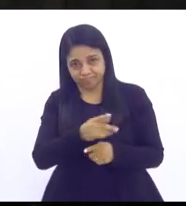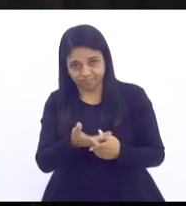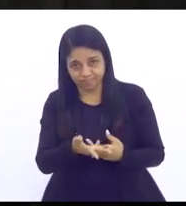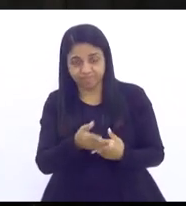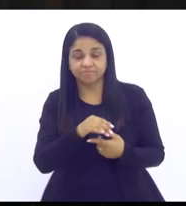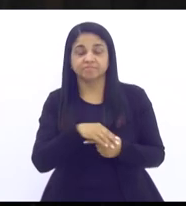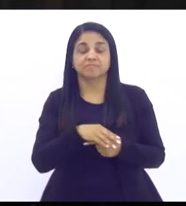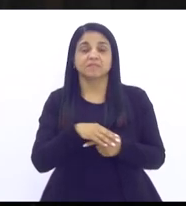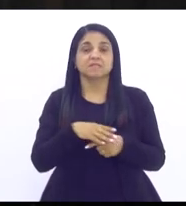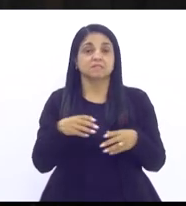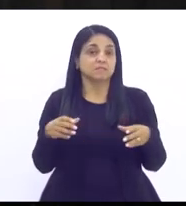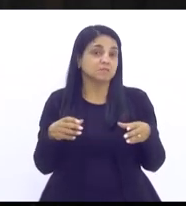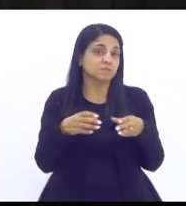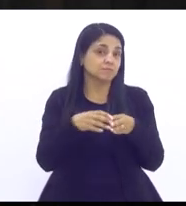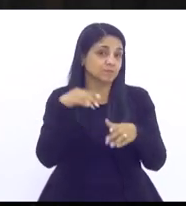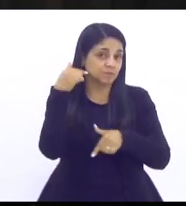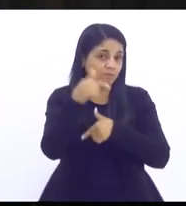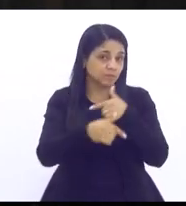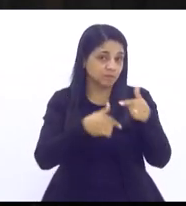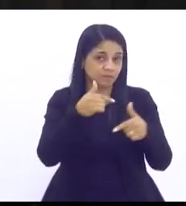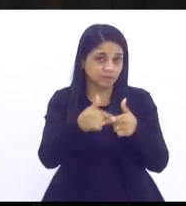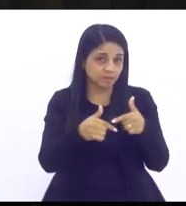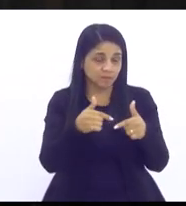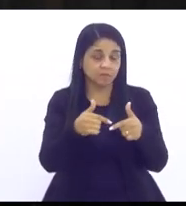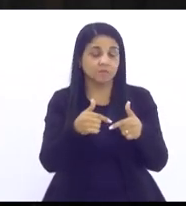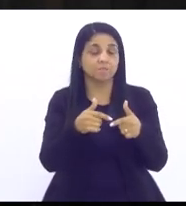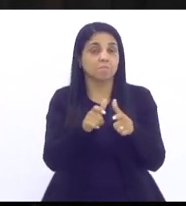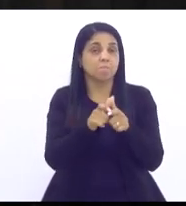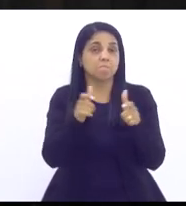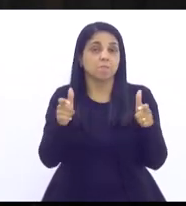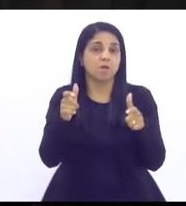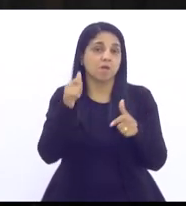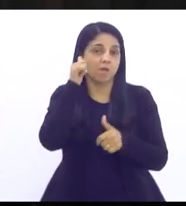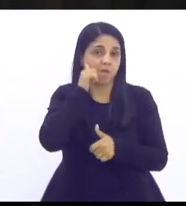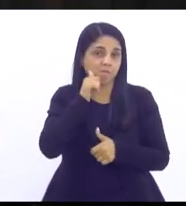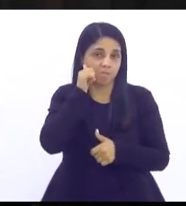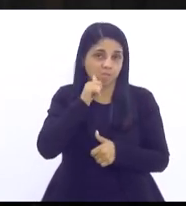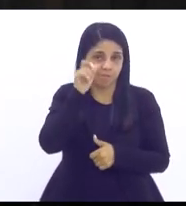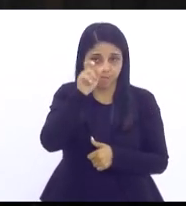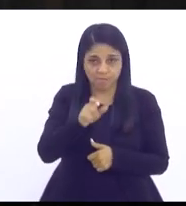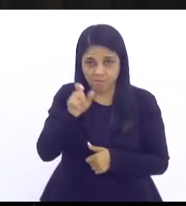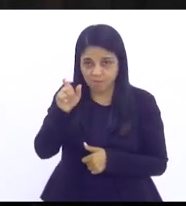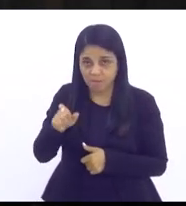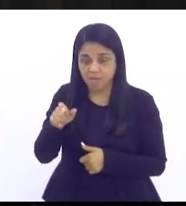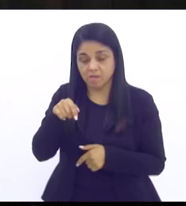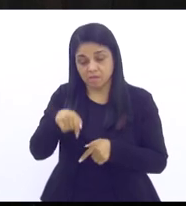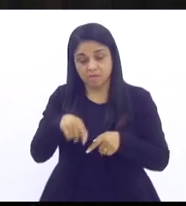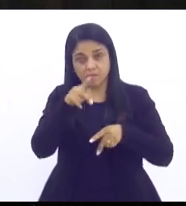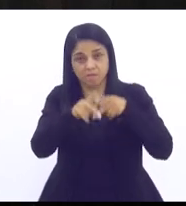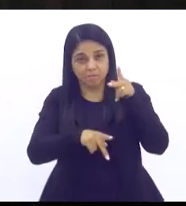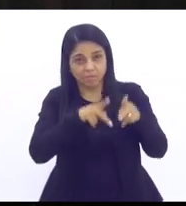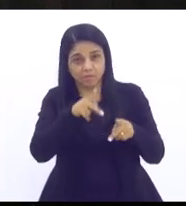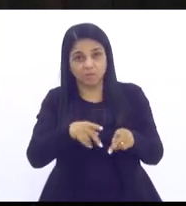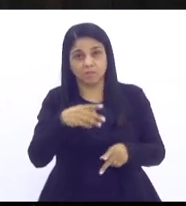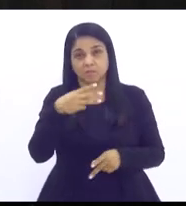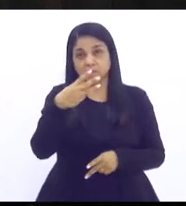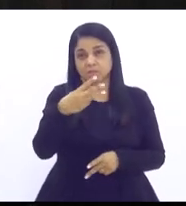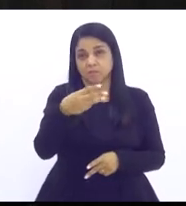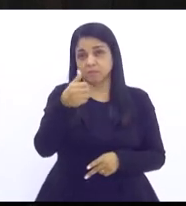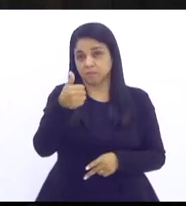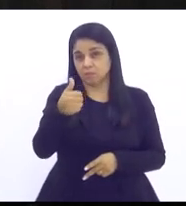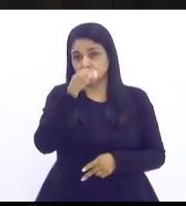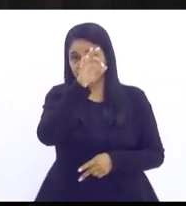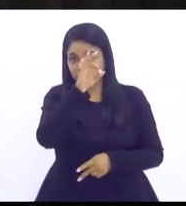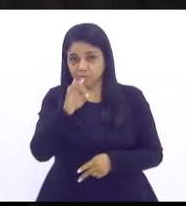trabalhadora, que todos nós sabemos, é majoritariamente feminina. Aqui no Rio de Janeiro nós temos uma população de 31% de